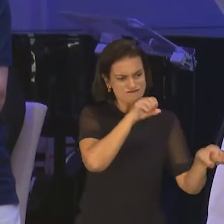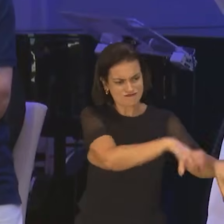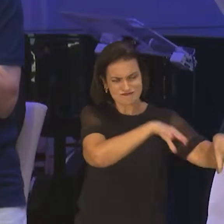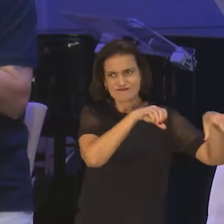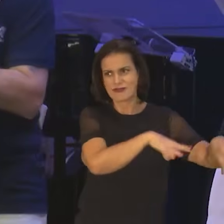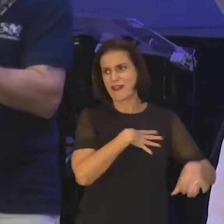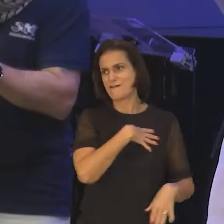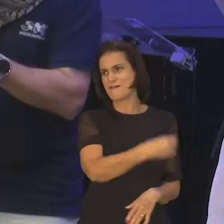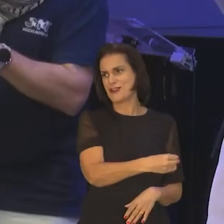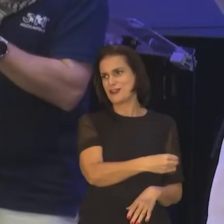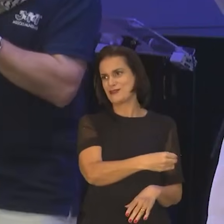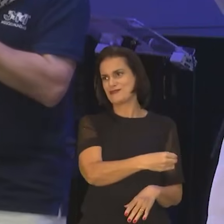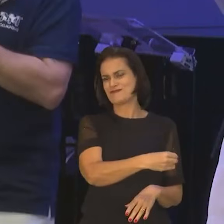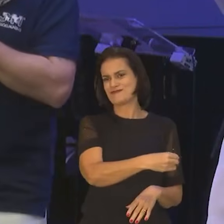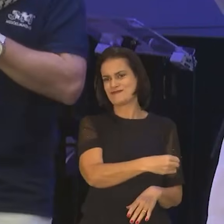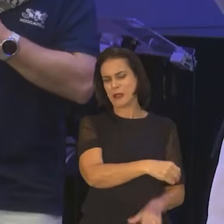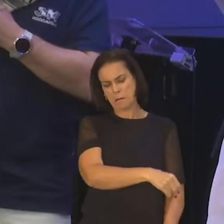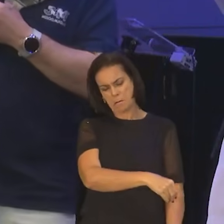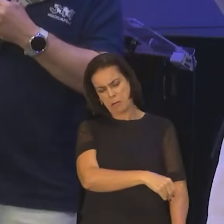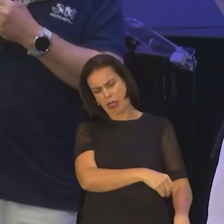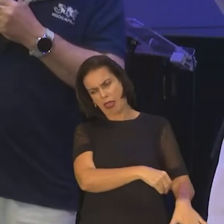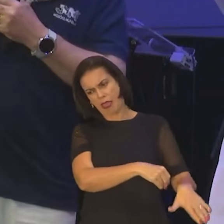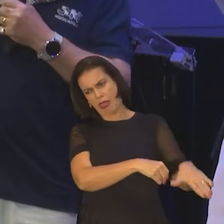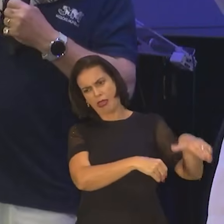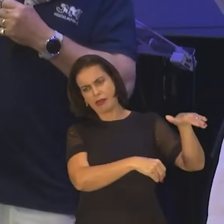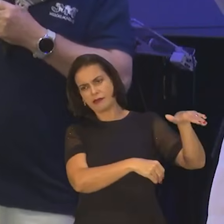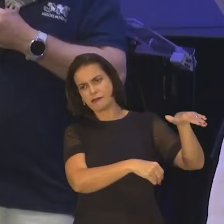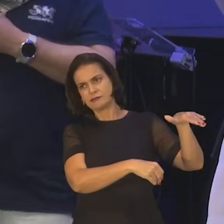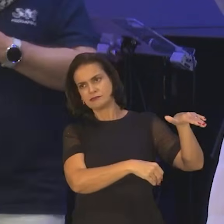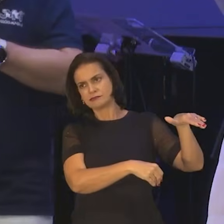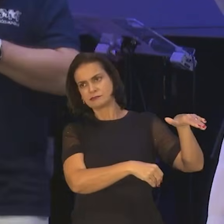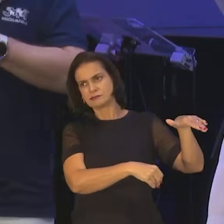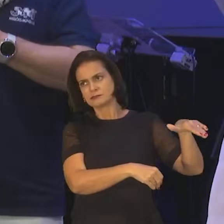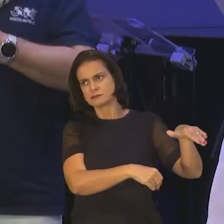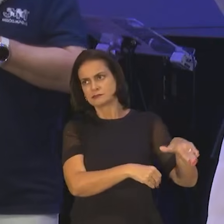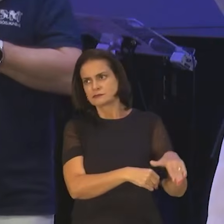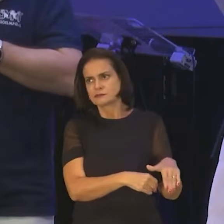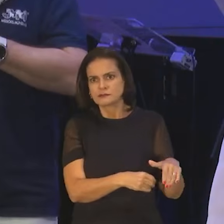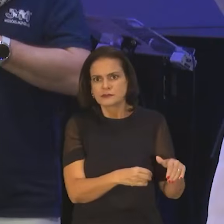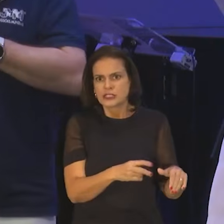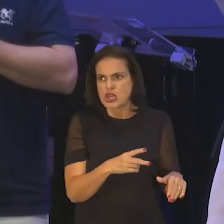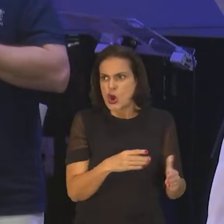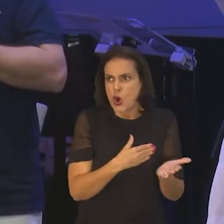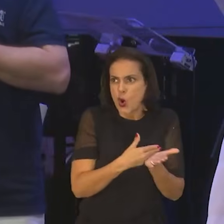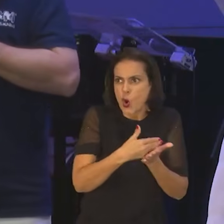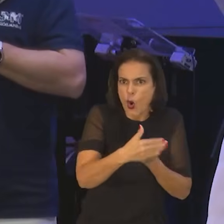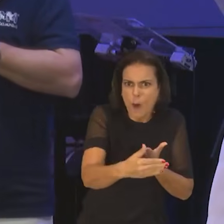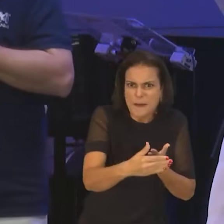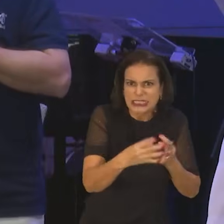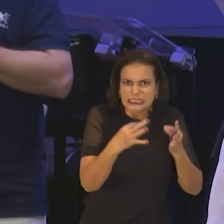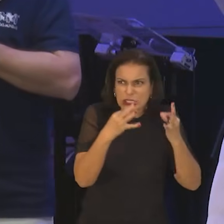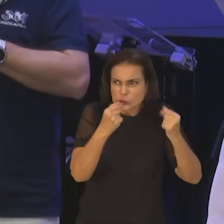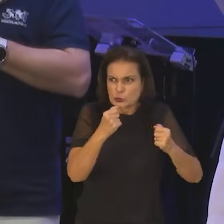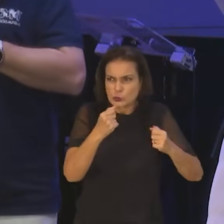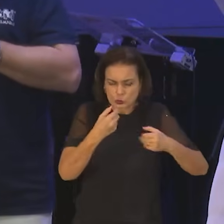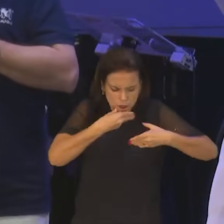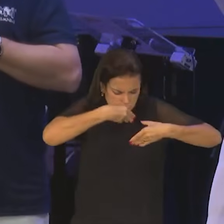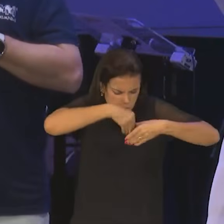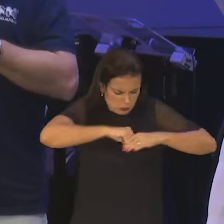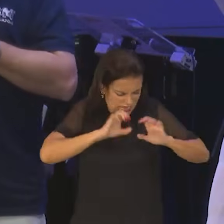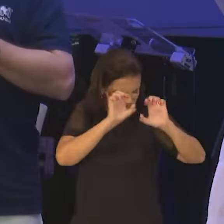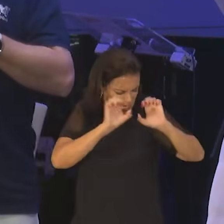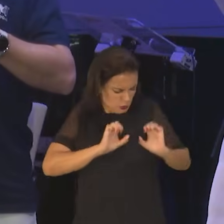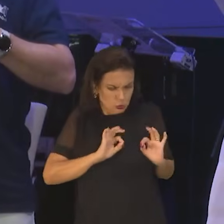do filho, da filha dele desde criança. E aquele cresce com sangue, osso, cabelo, unhas,